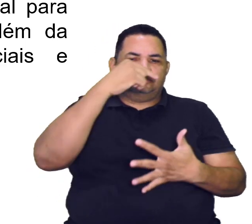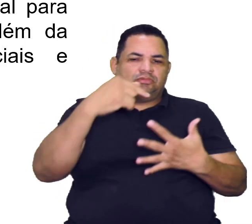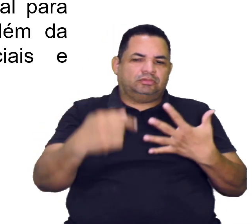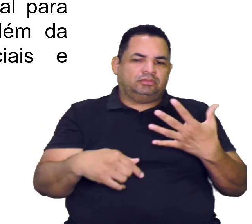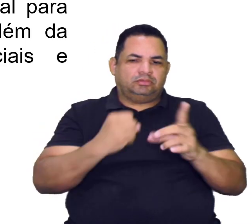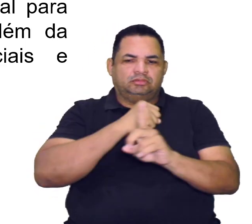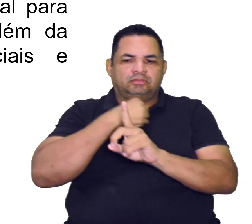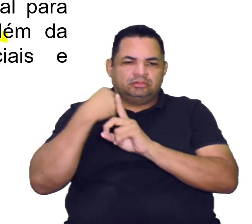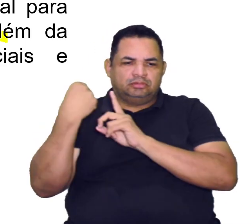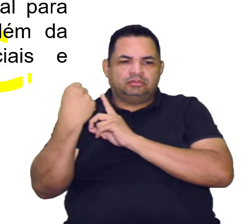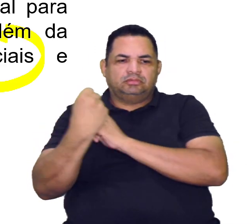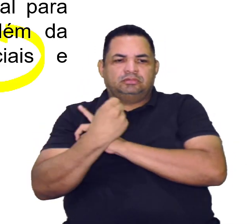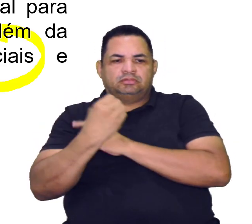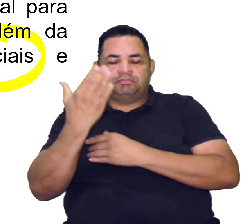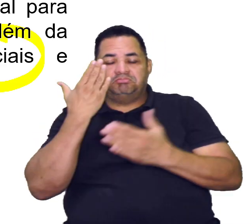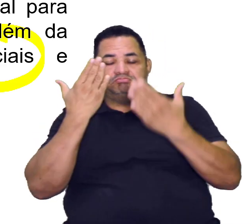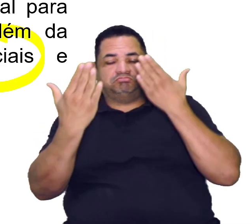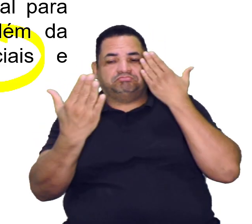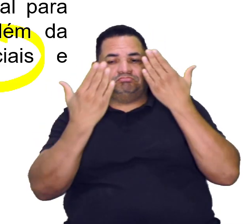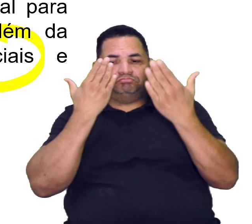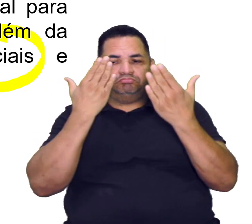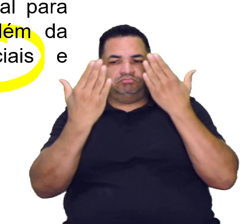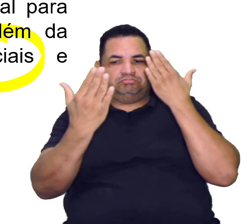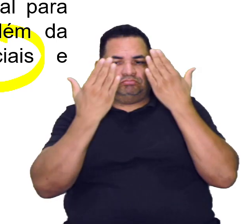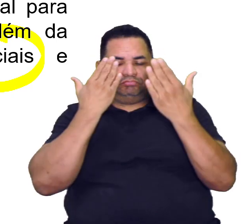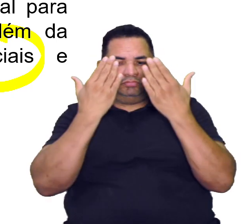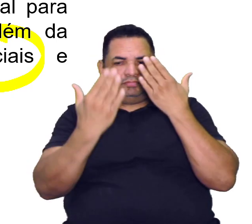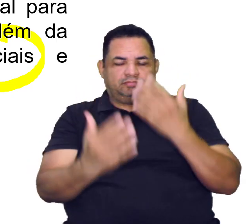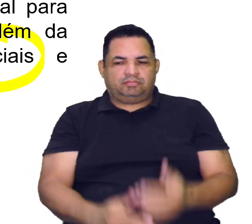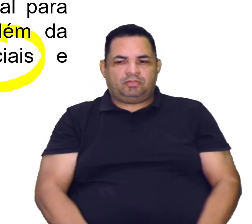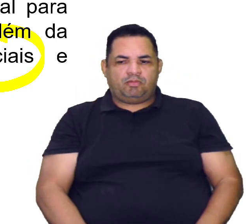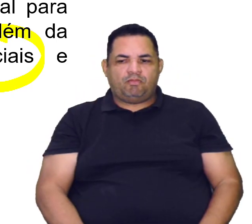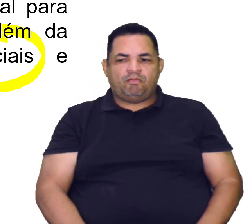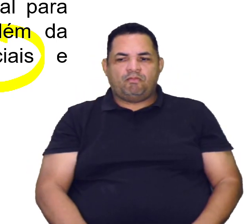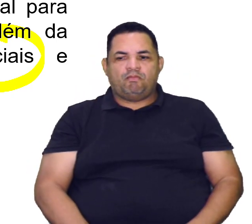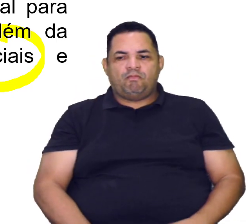aspectos sociais e também aspectos